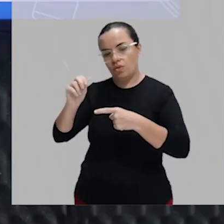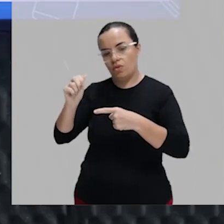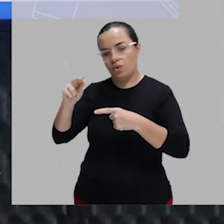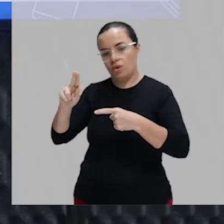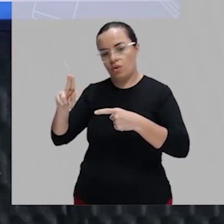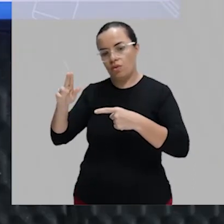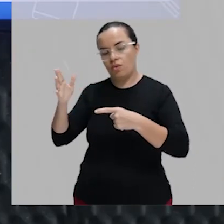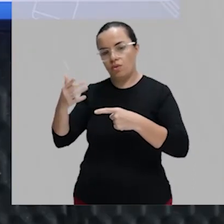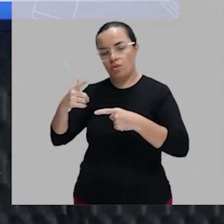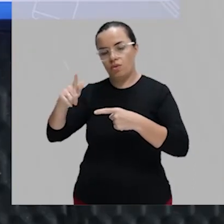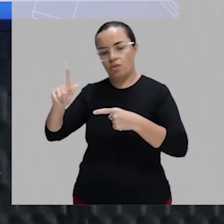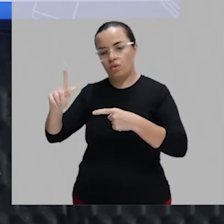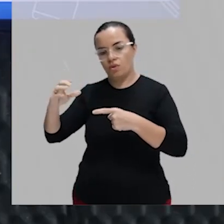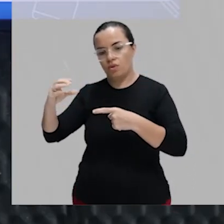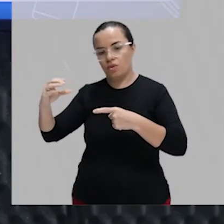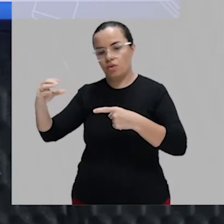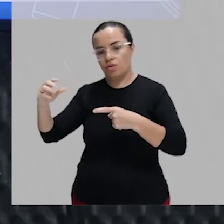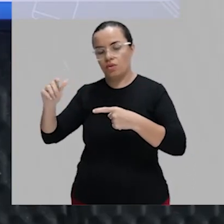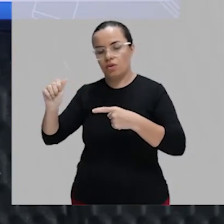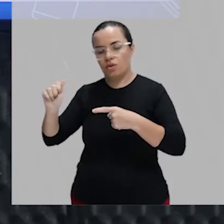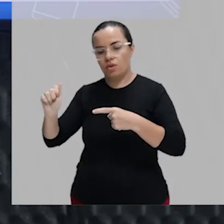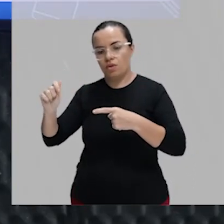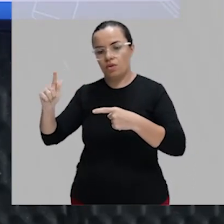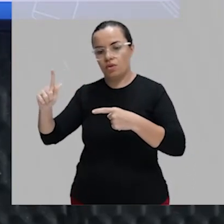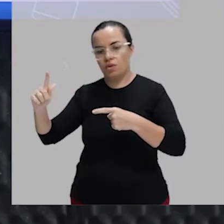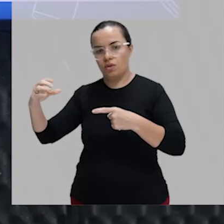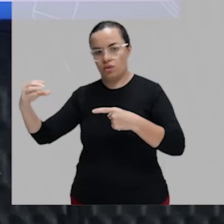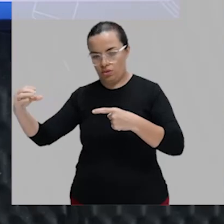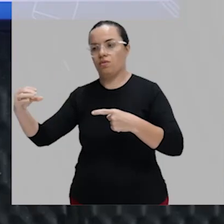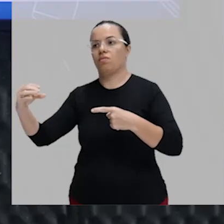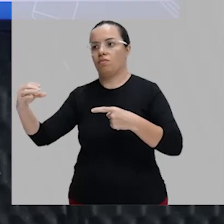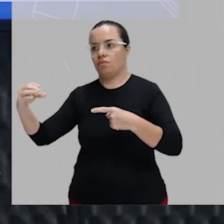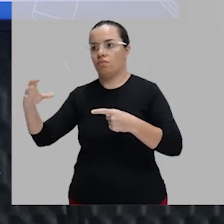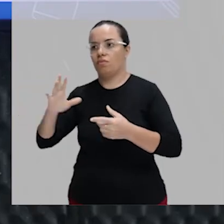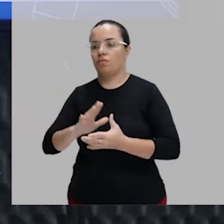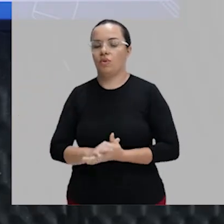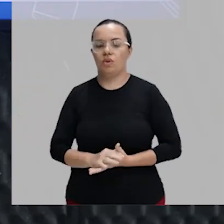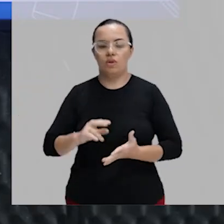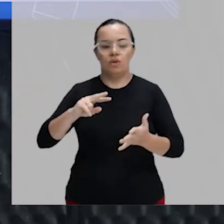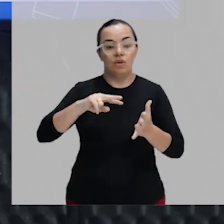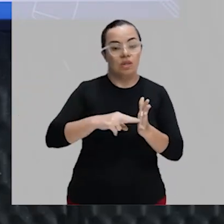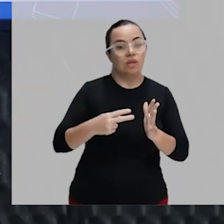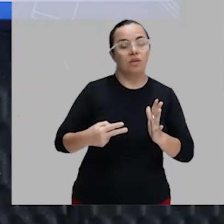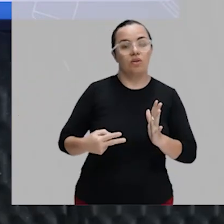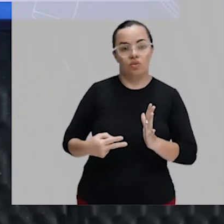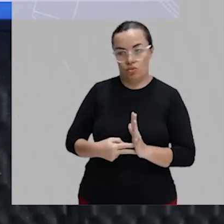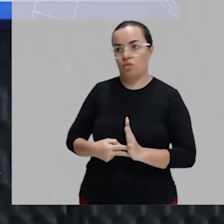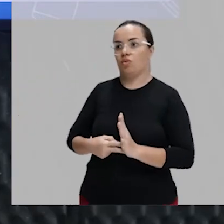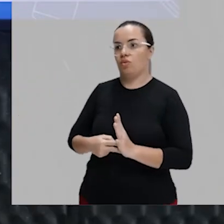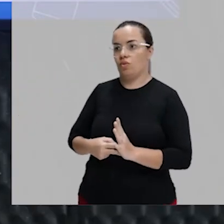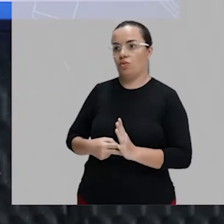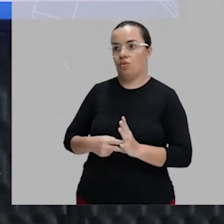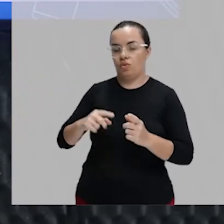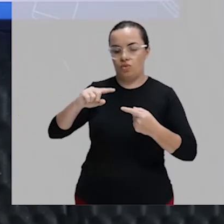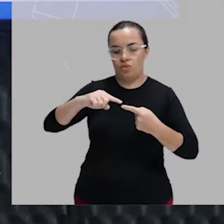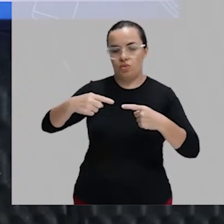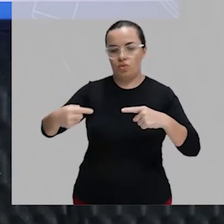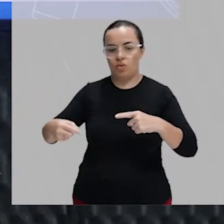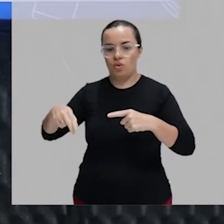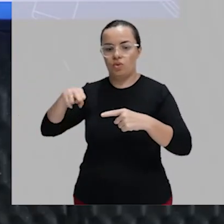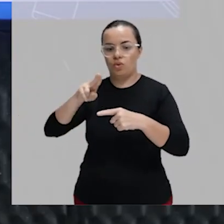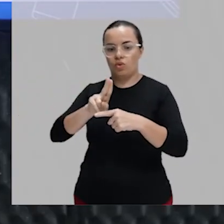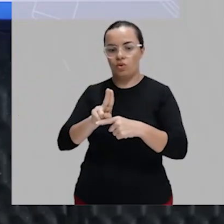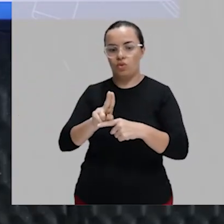Cisteína, tirosina e alanina e serina. Isso significa que o códon